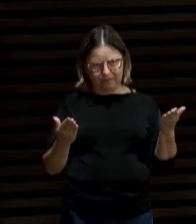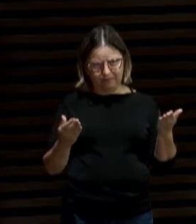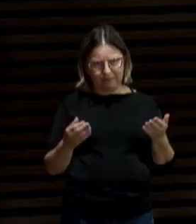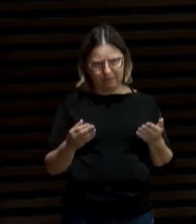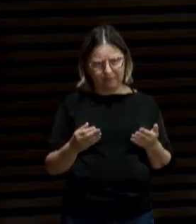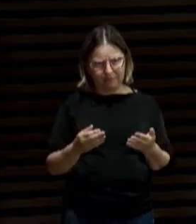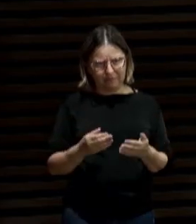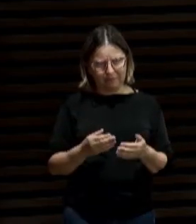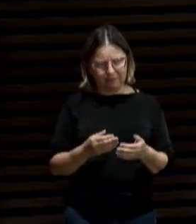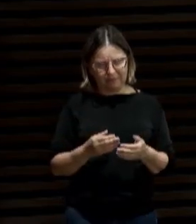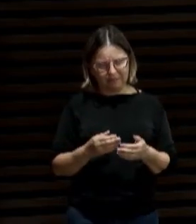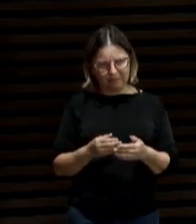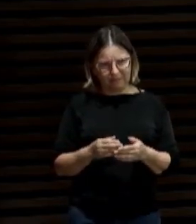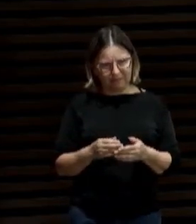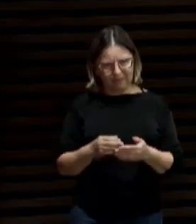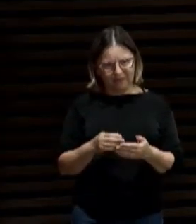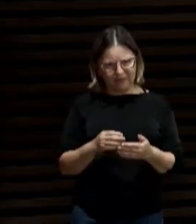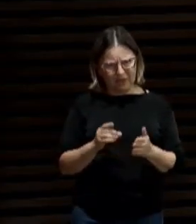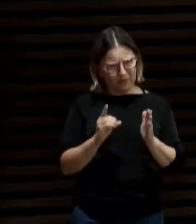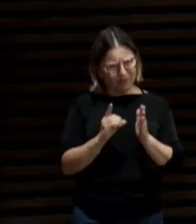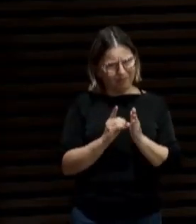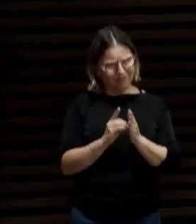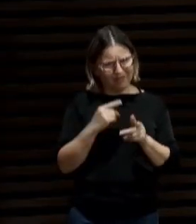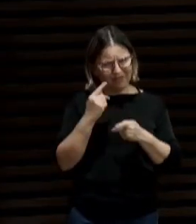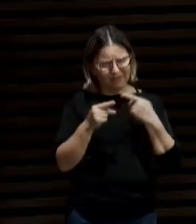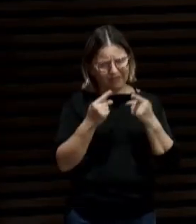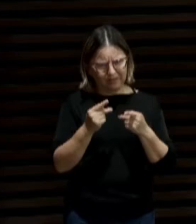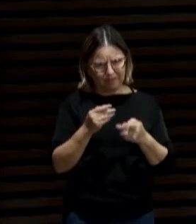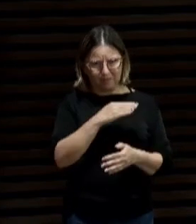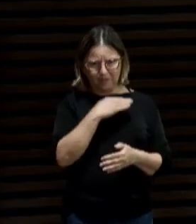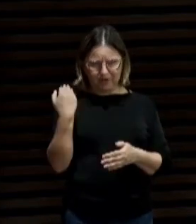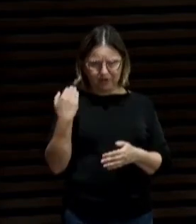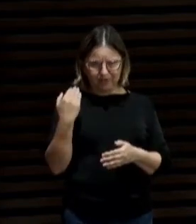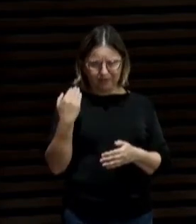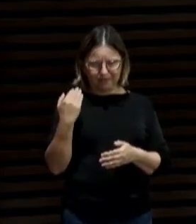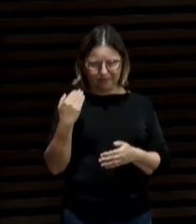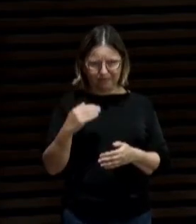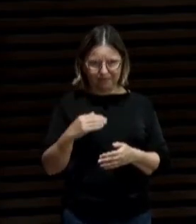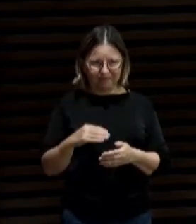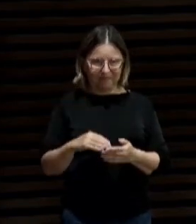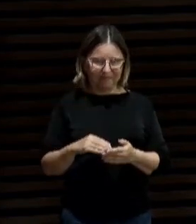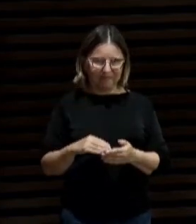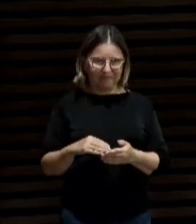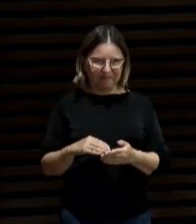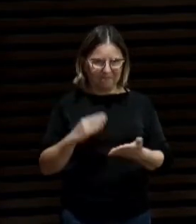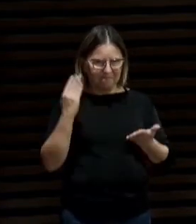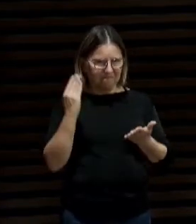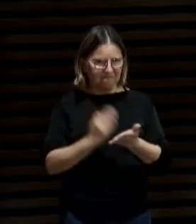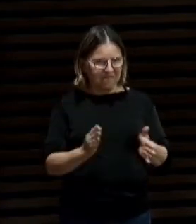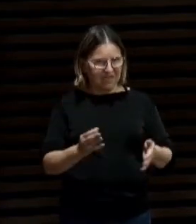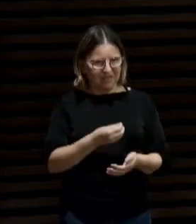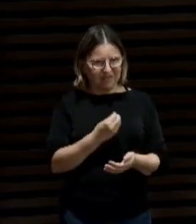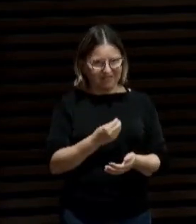no dicionário está escrito assim, eu botei lá morte. Aparece assim, óbito ou falecimento. Cessação completa da vida,